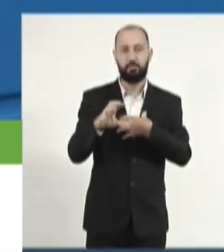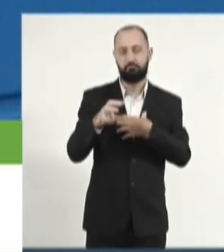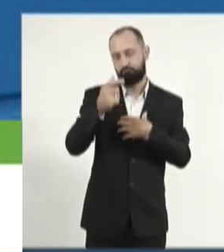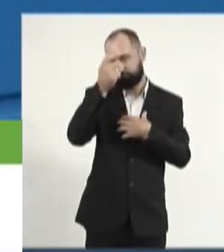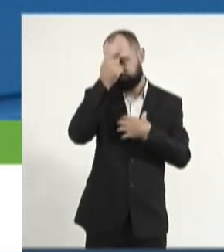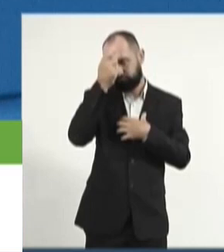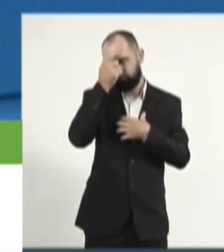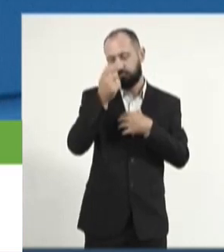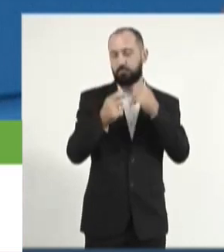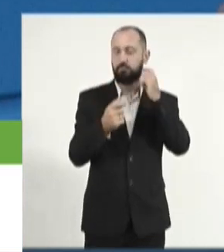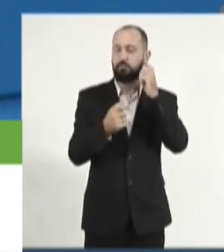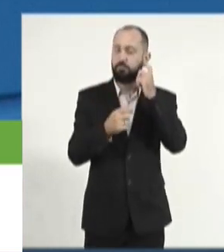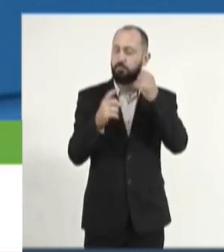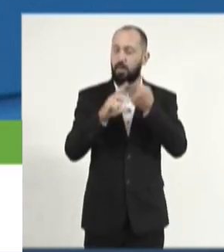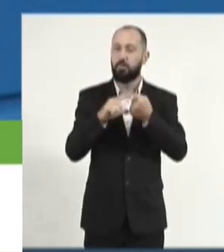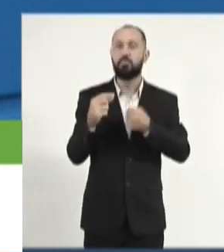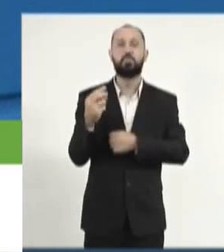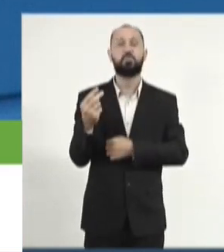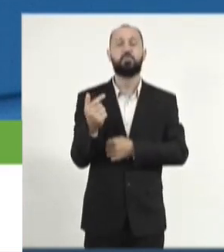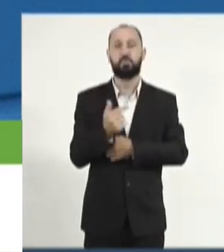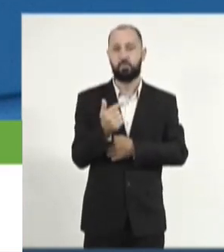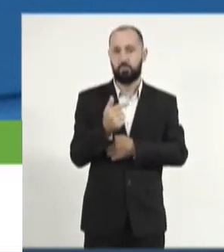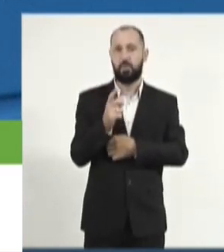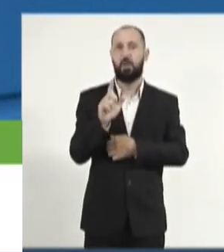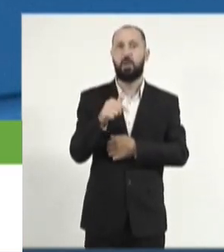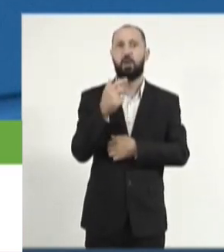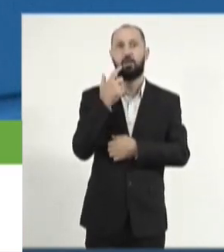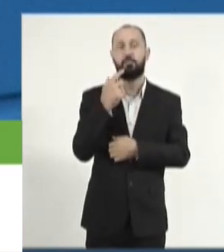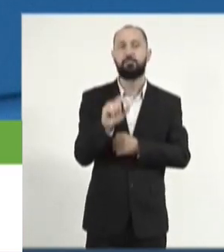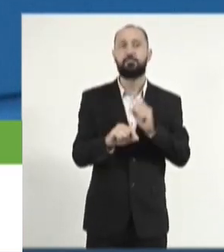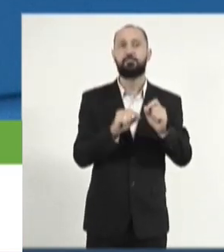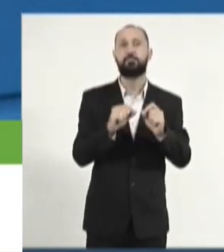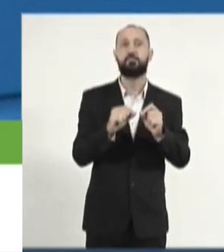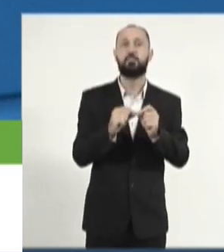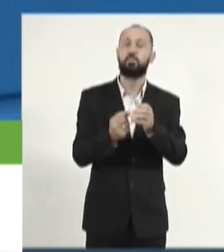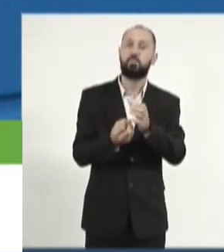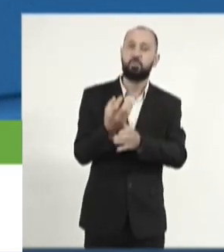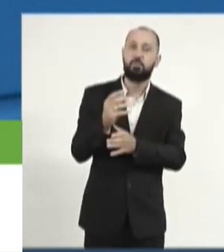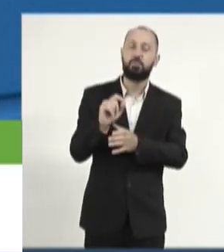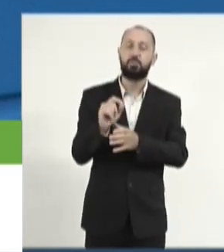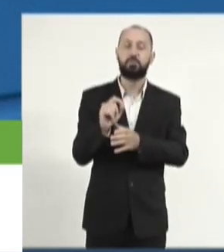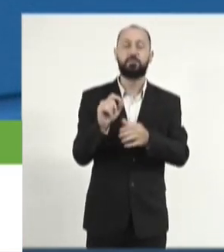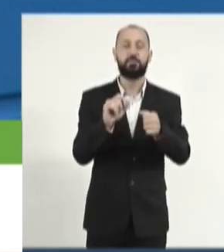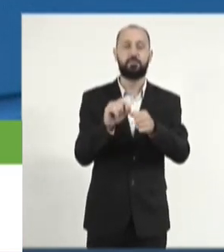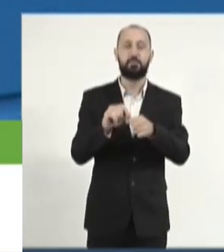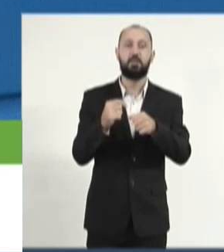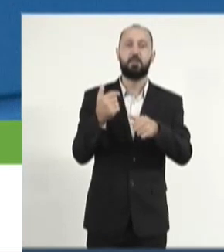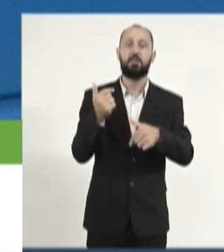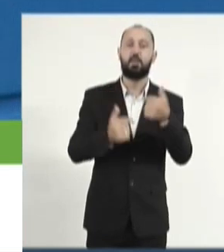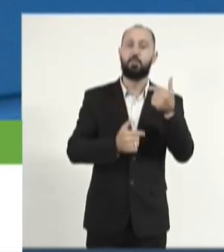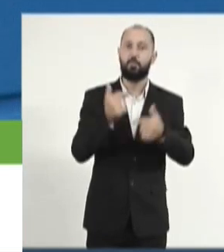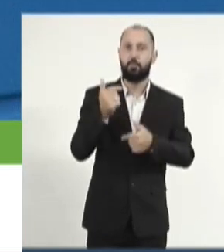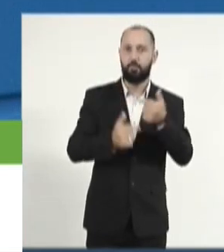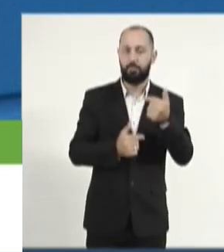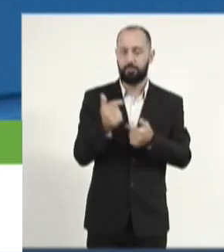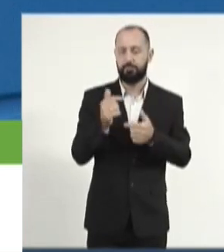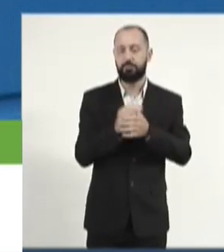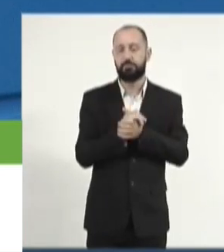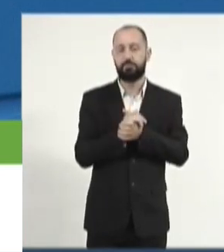psíquica. Artigo 2º. São diretrizes de implementação e execução da política ora